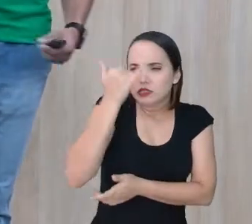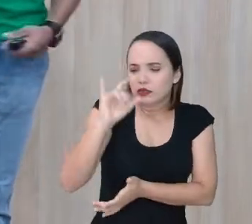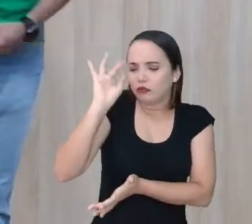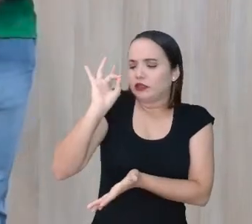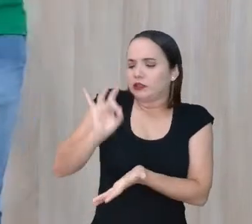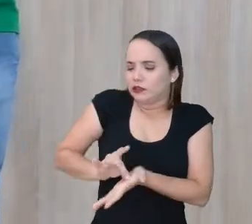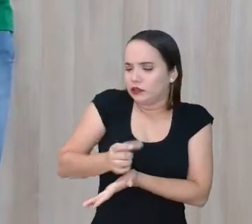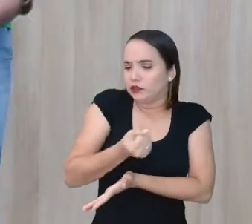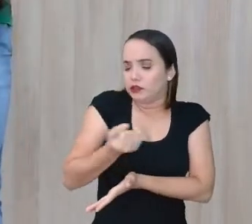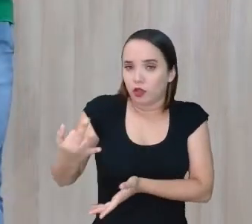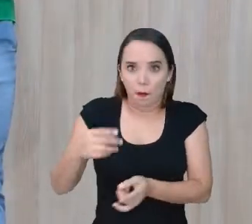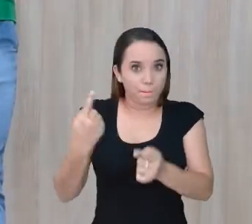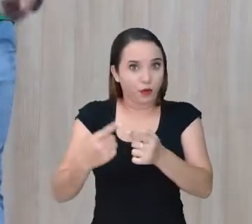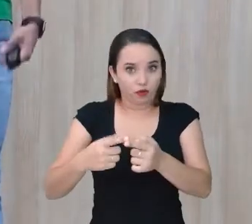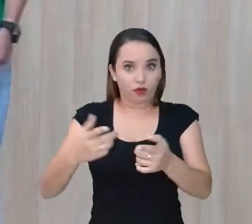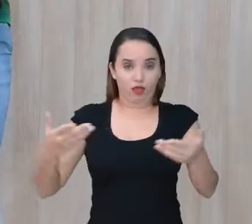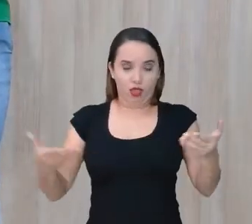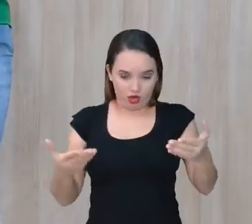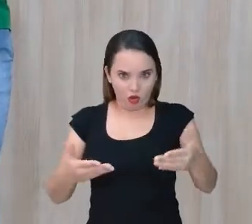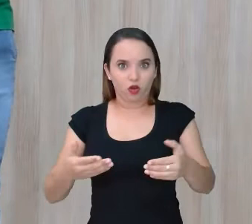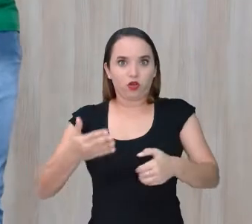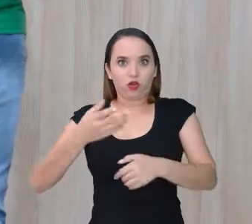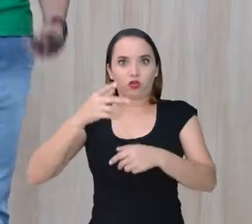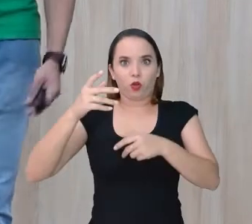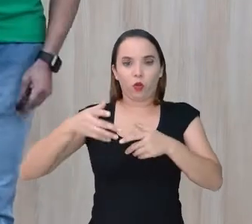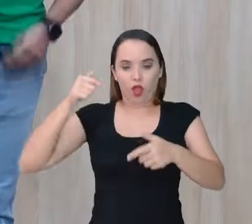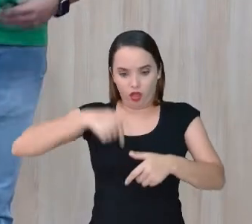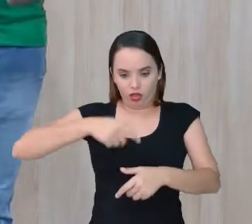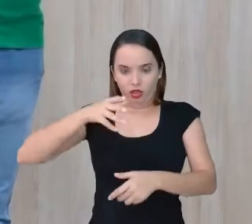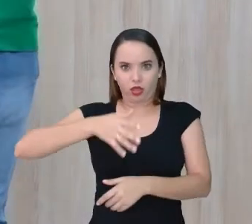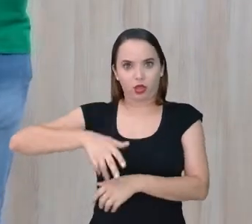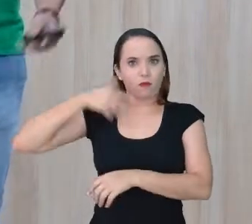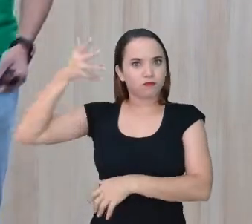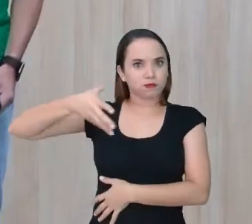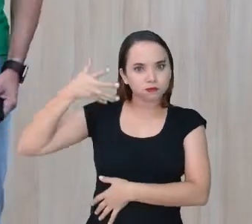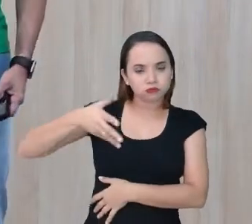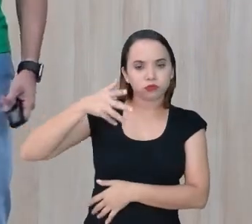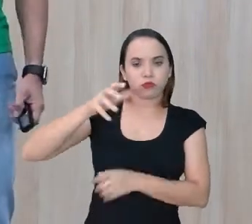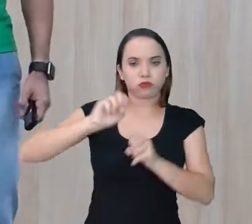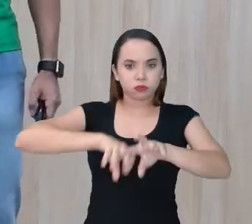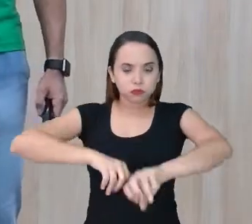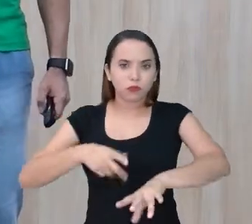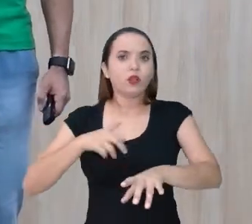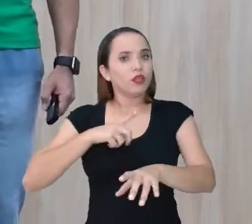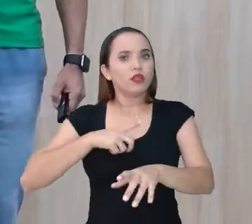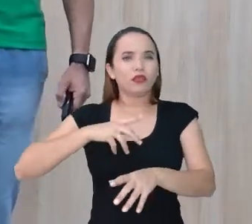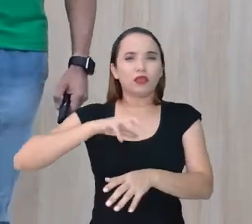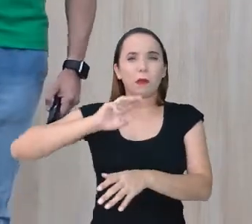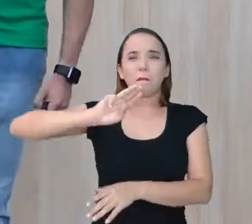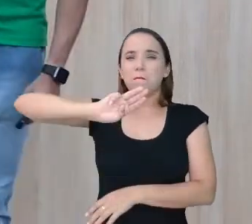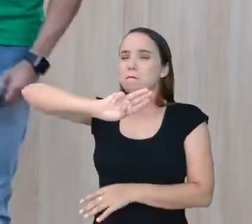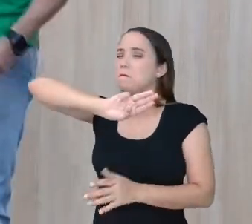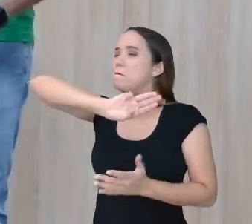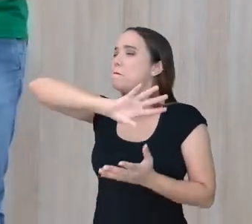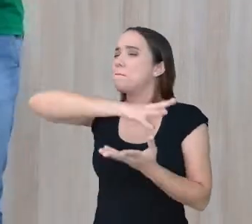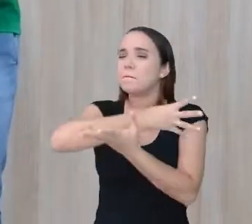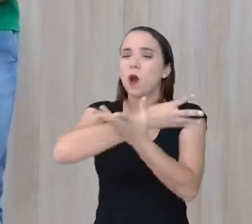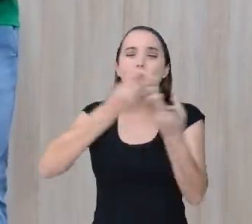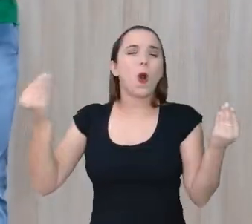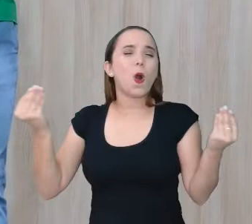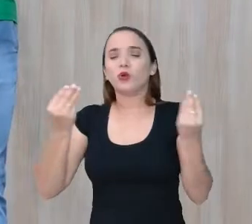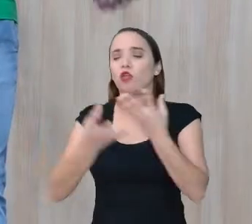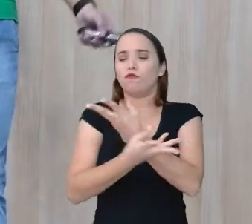Até porque, enquanto eu estou falando aqui, milhares de vídeos estão sendo postados nessa plataforma, certo? Então,